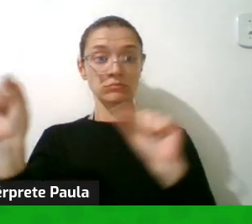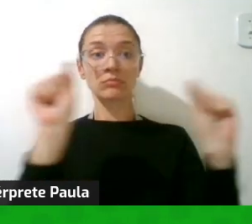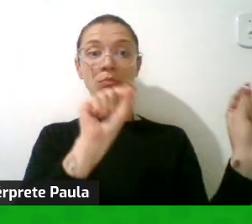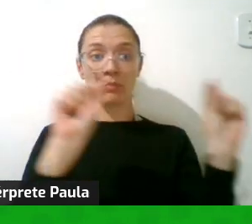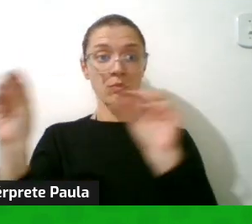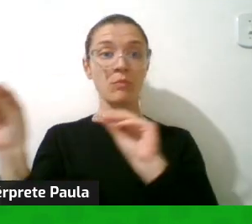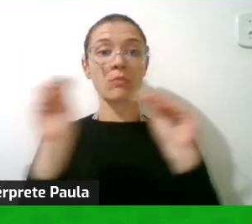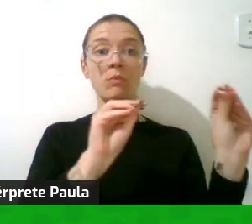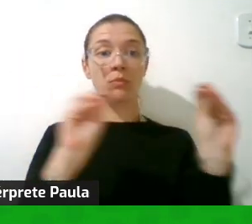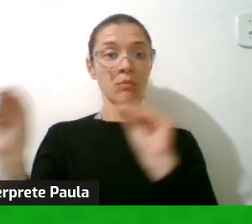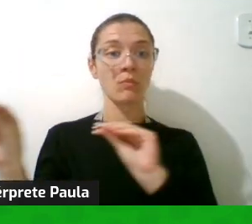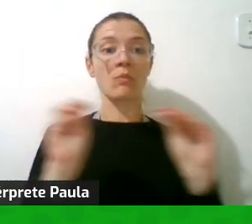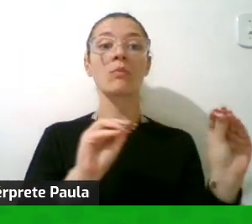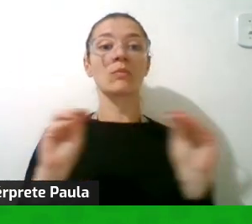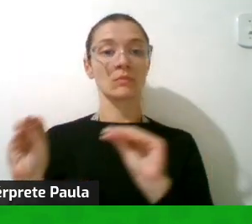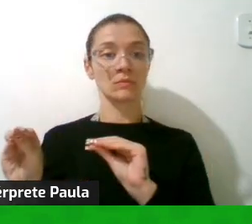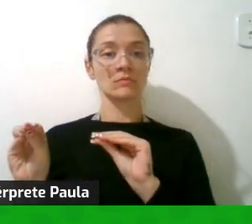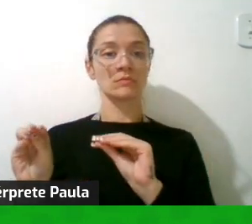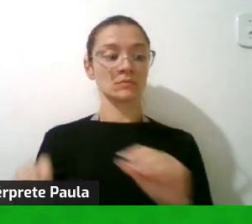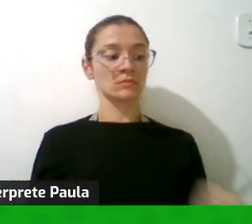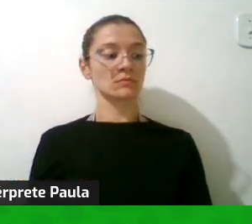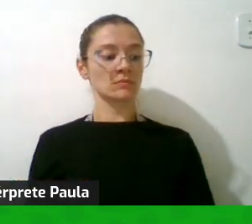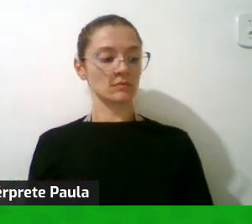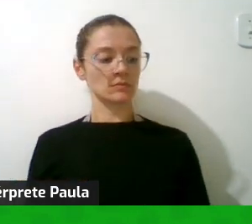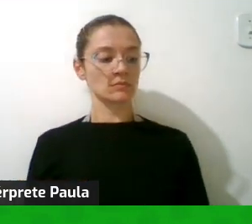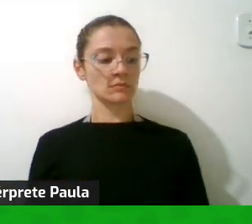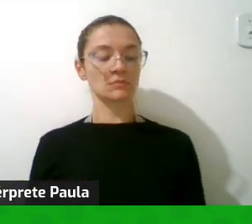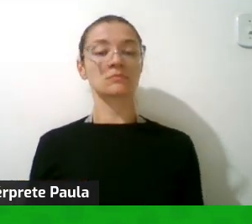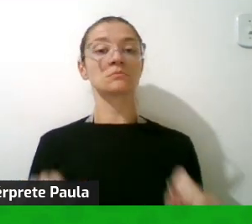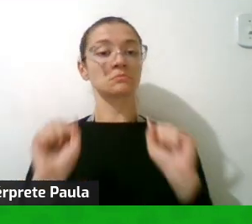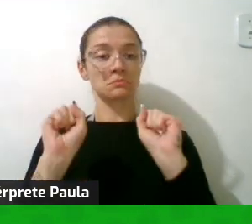opção lá na aula 3, e vou colocar aqui,